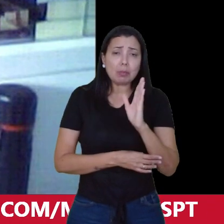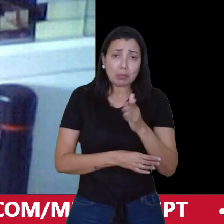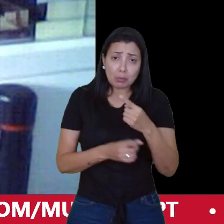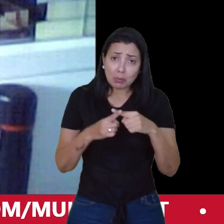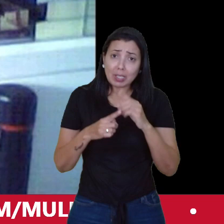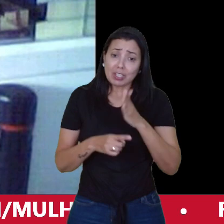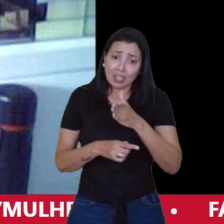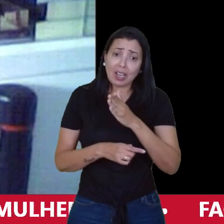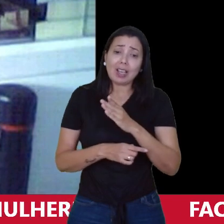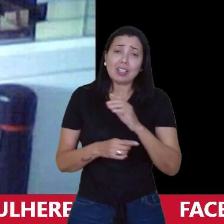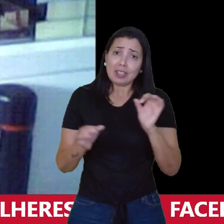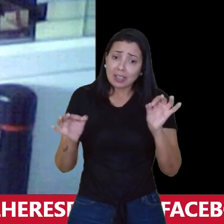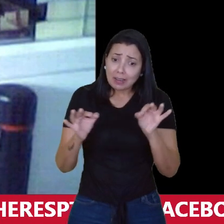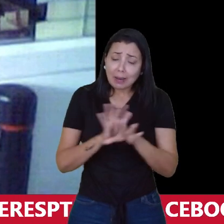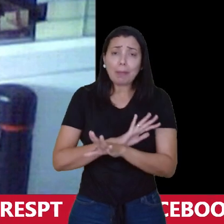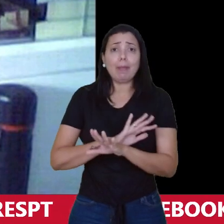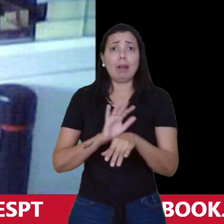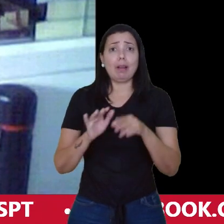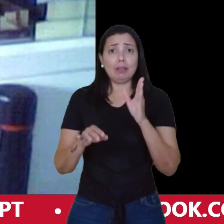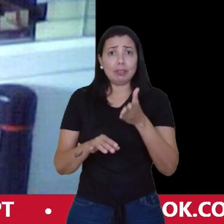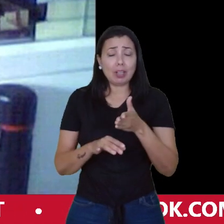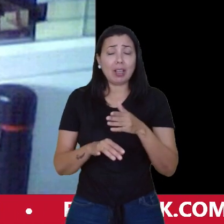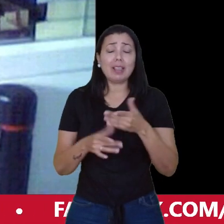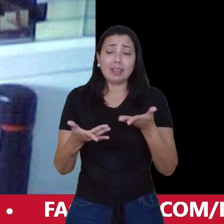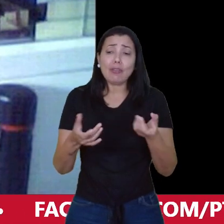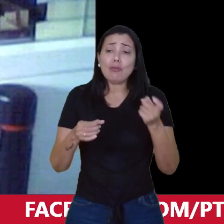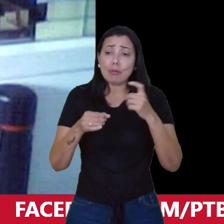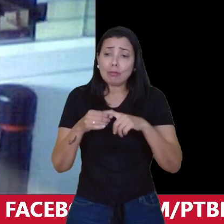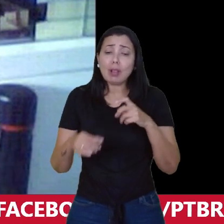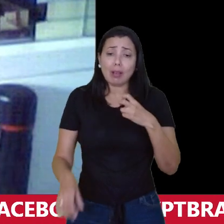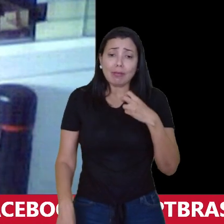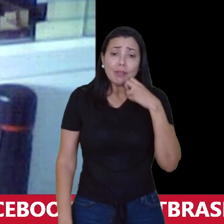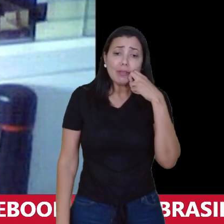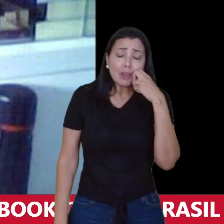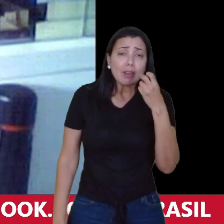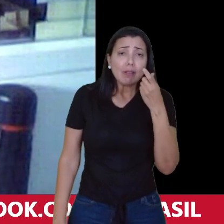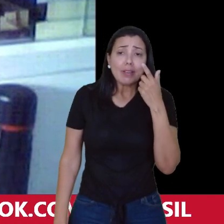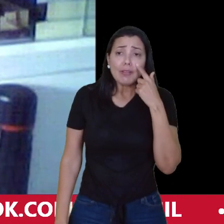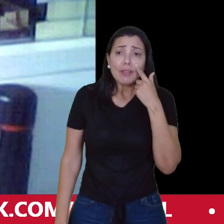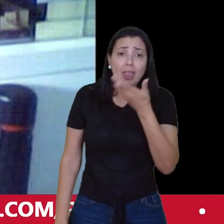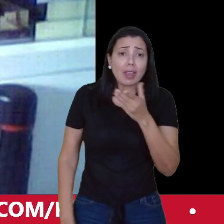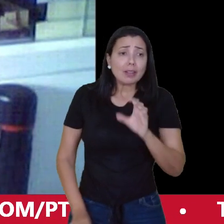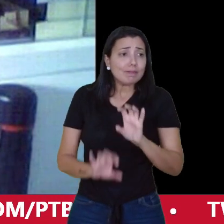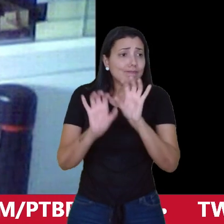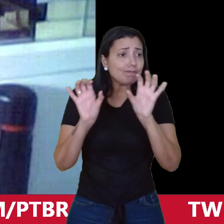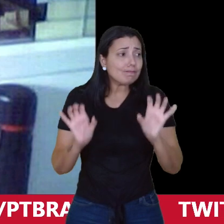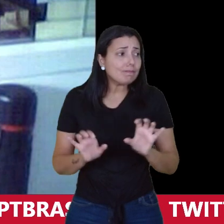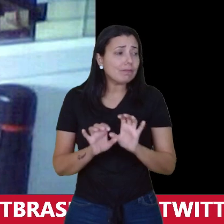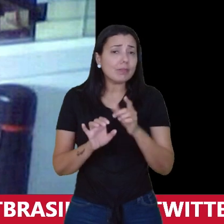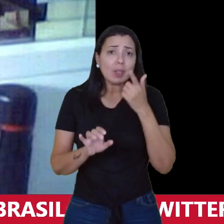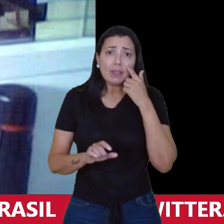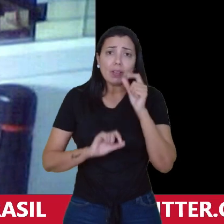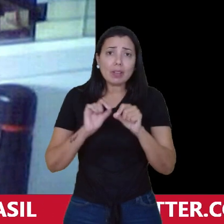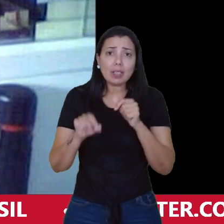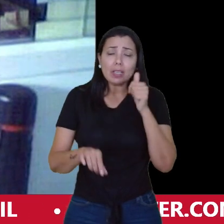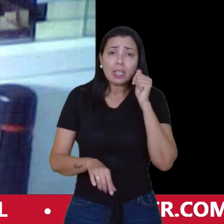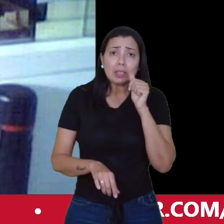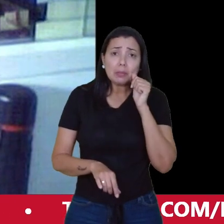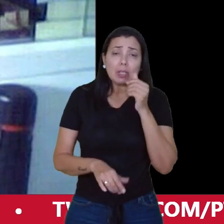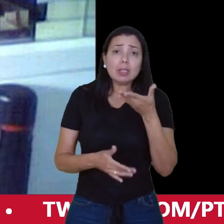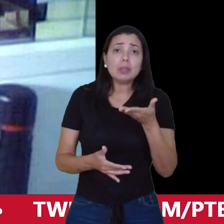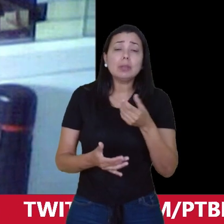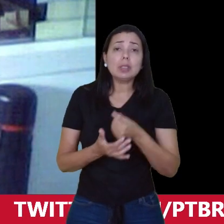dessa circunstância. Então, é absolutamente vergonhoso ver essas cenas e ver que as